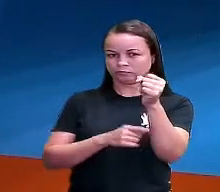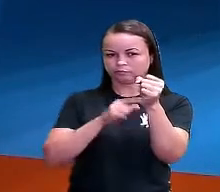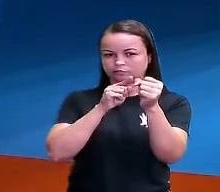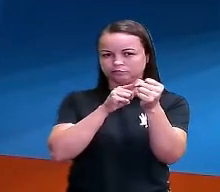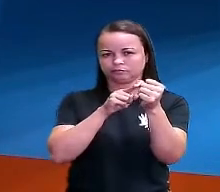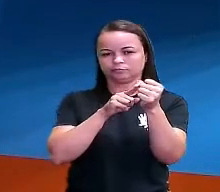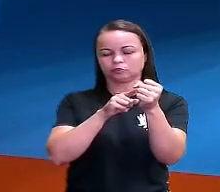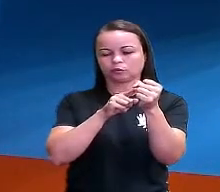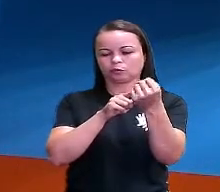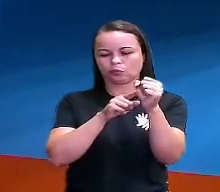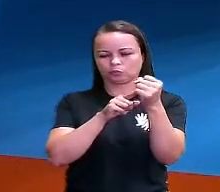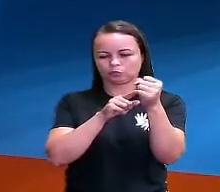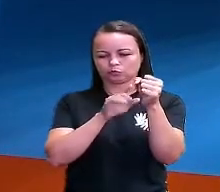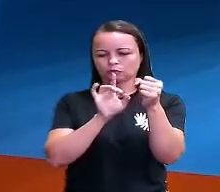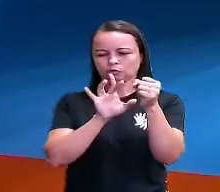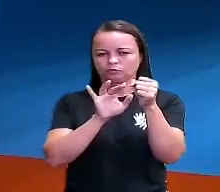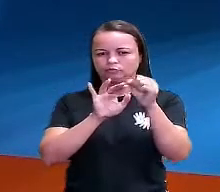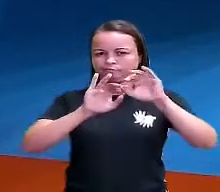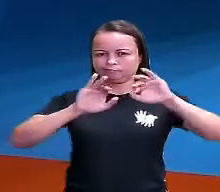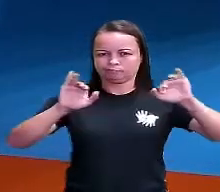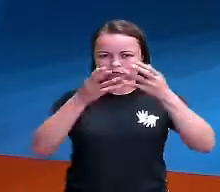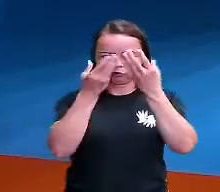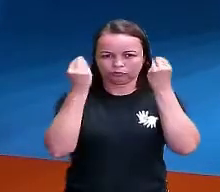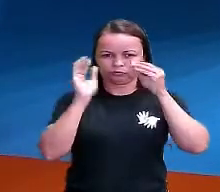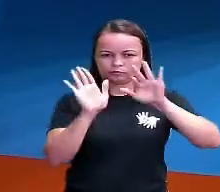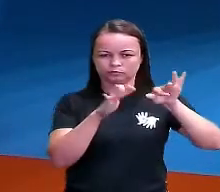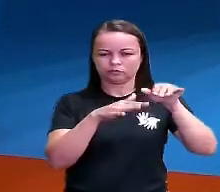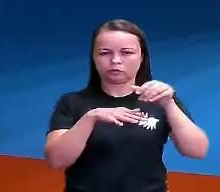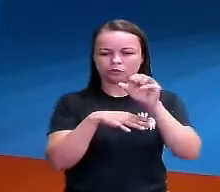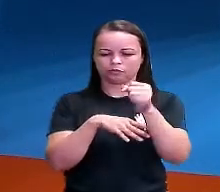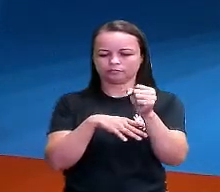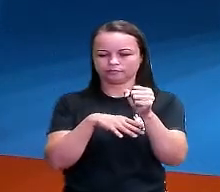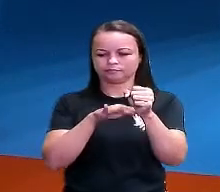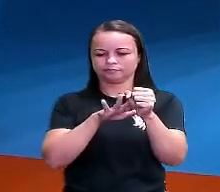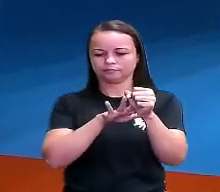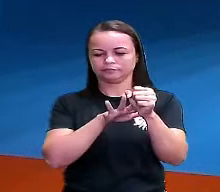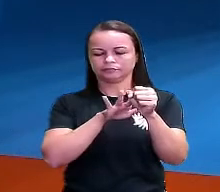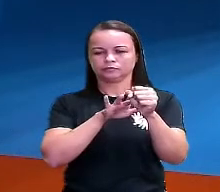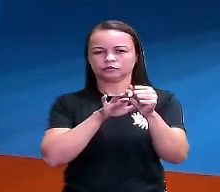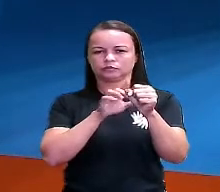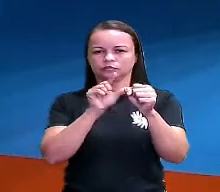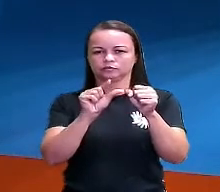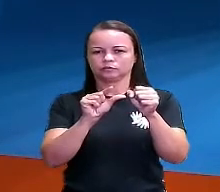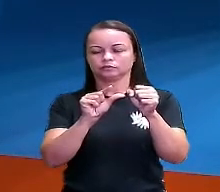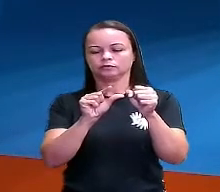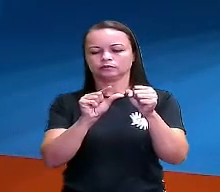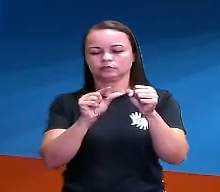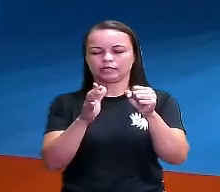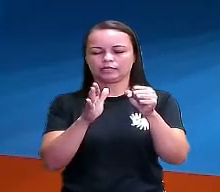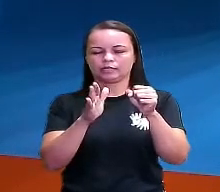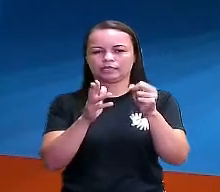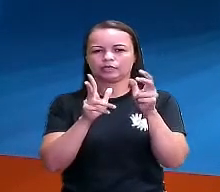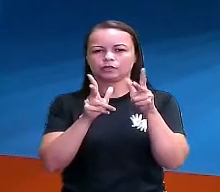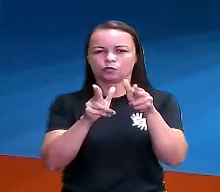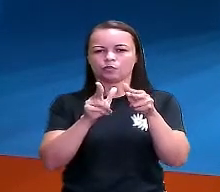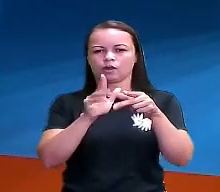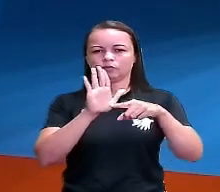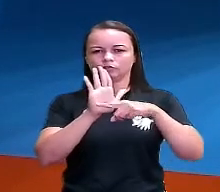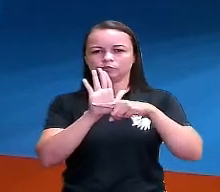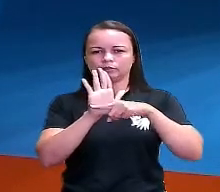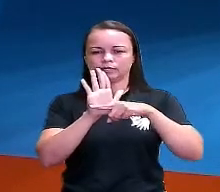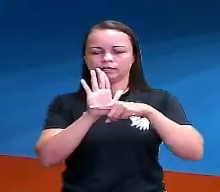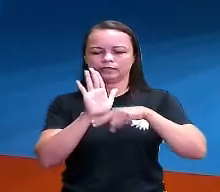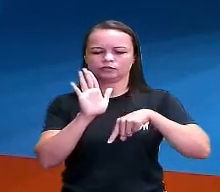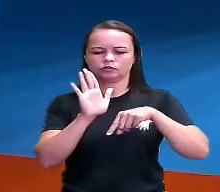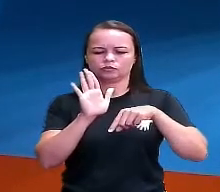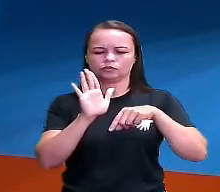gente? Só o 8 aqui, esquece os outros números. Se o minuendo é igual ao subtraindo, o resto